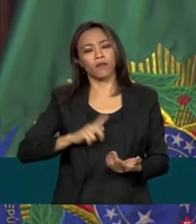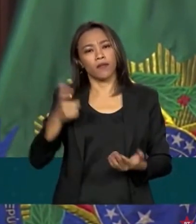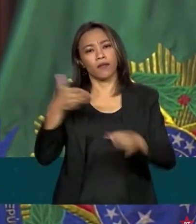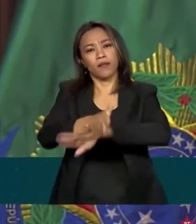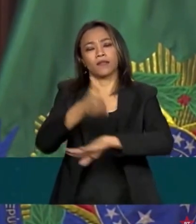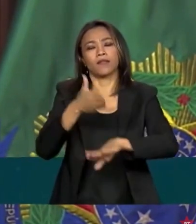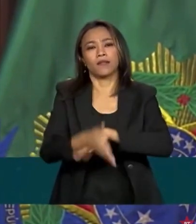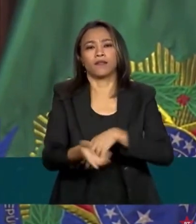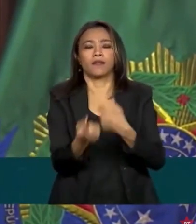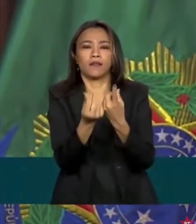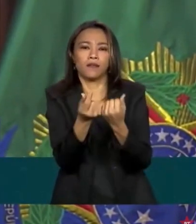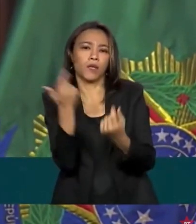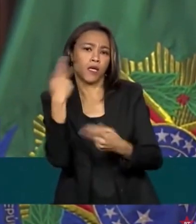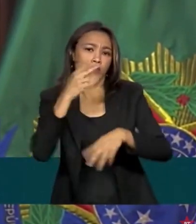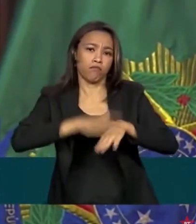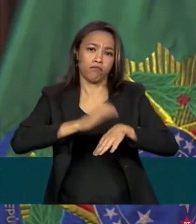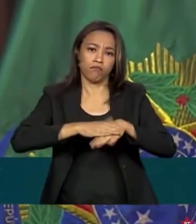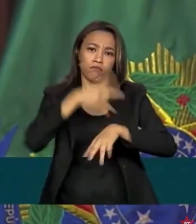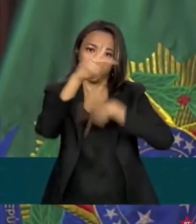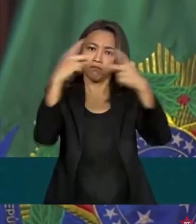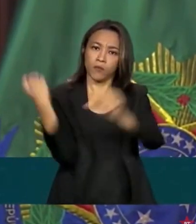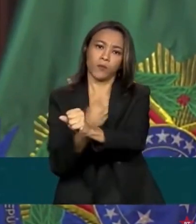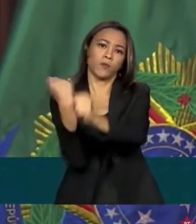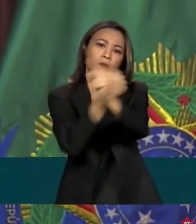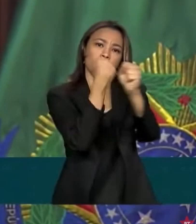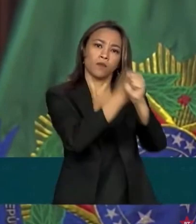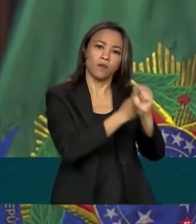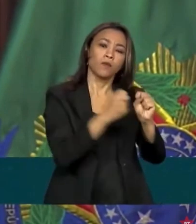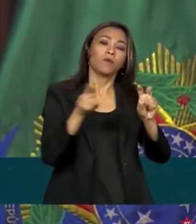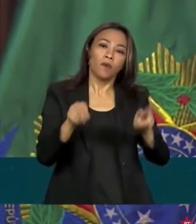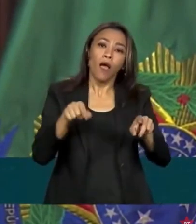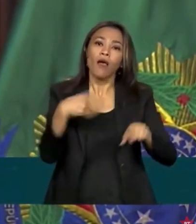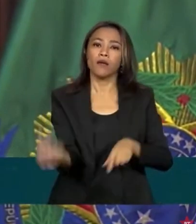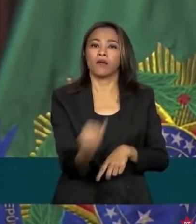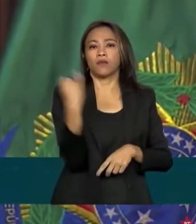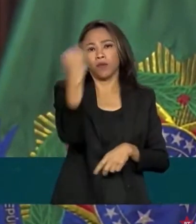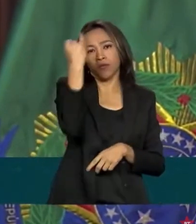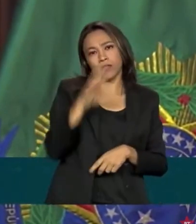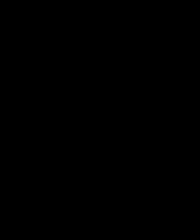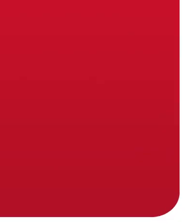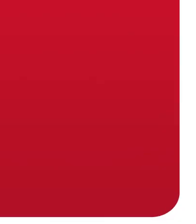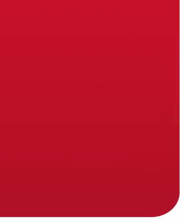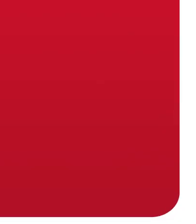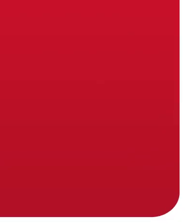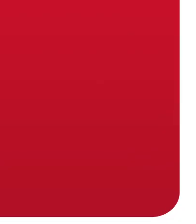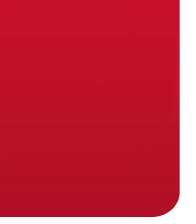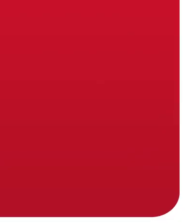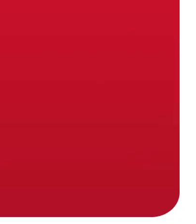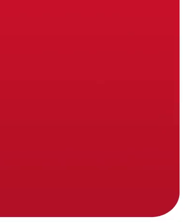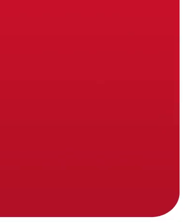para fazer as obras que são consideradas, sabe, importante para cada estado.